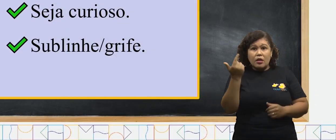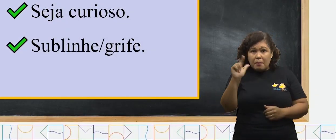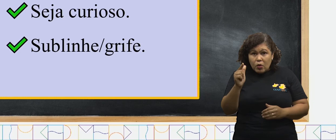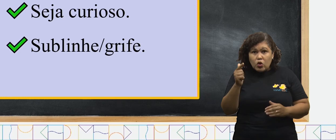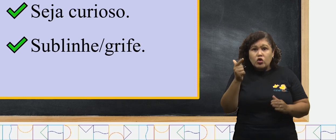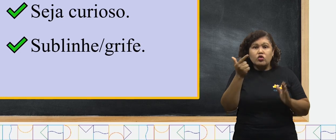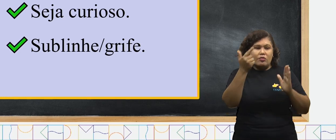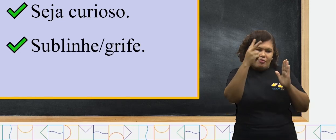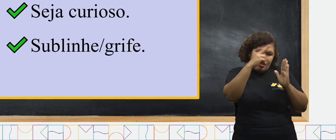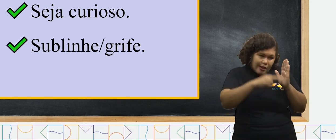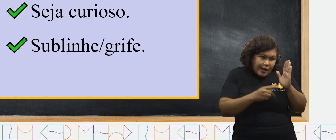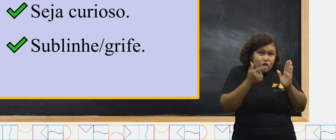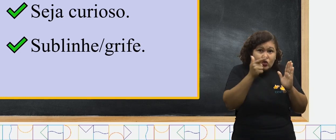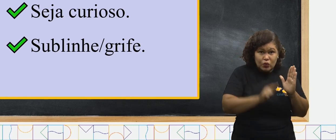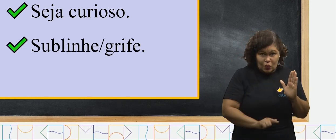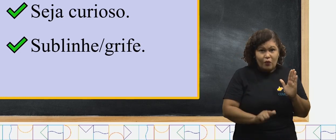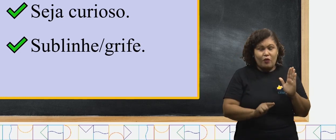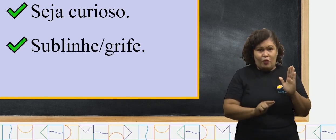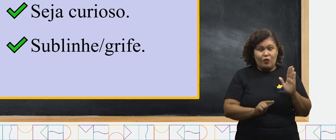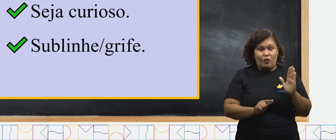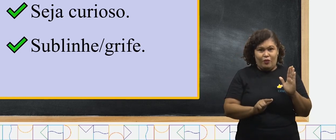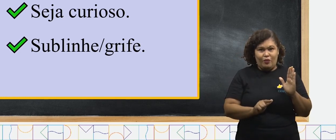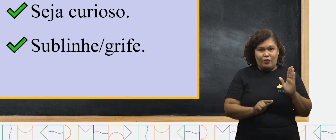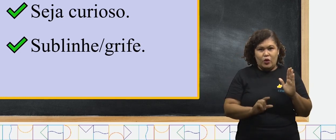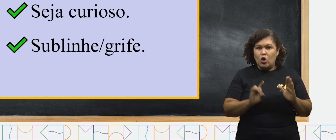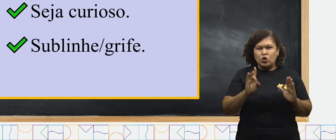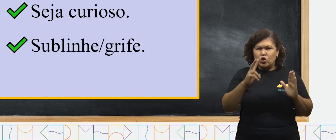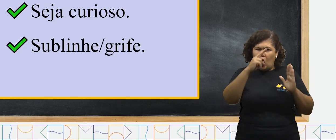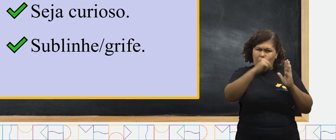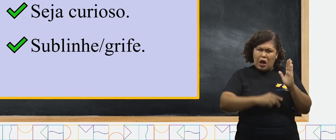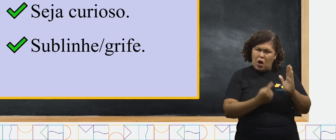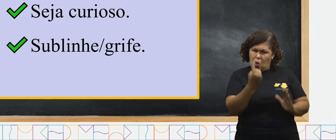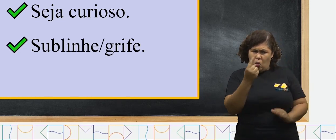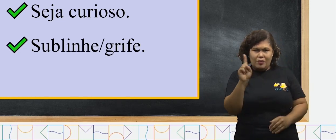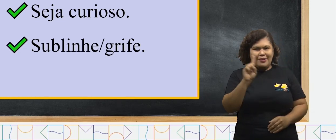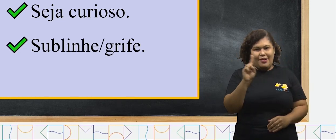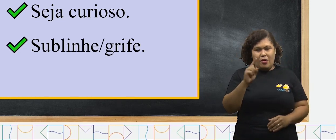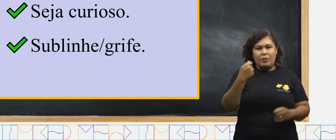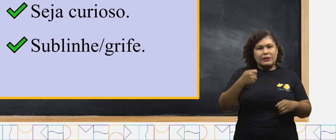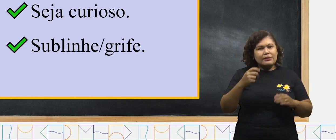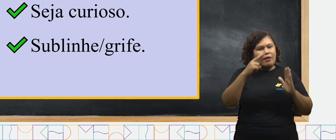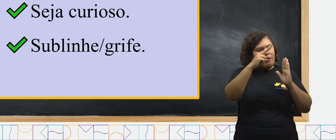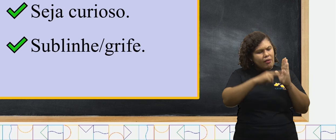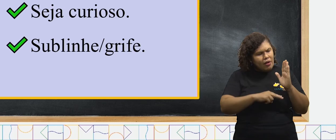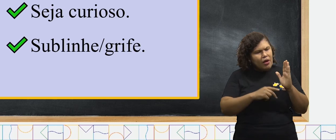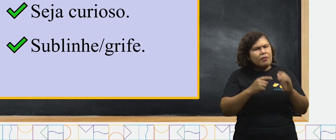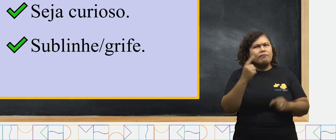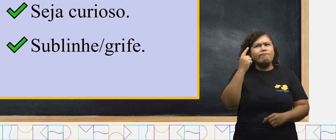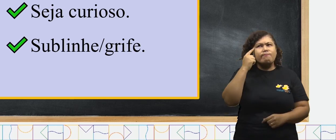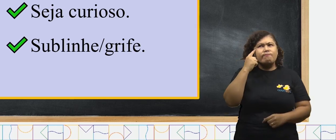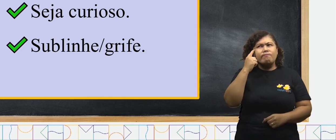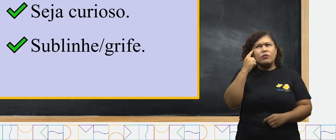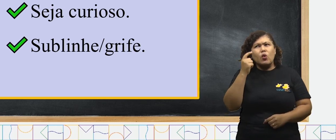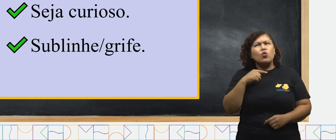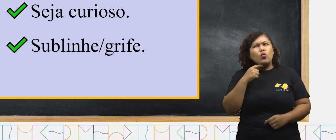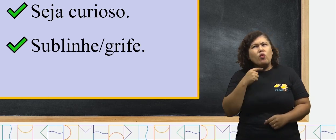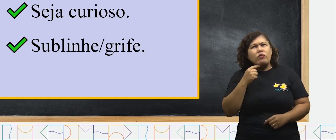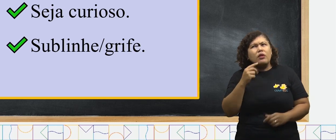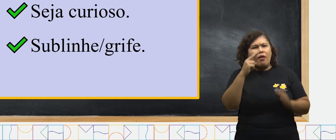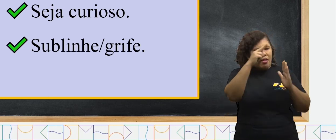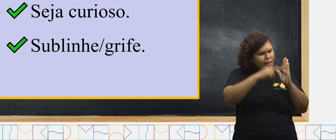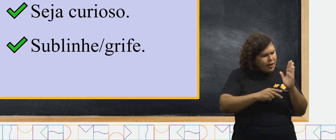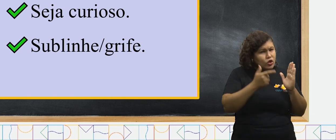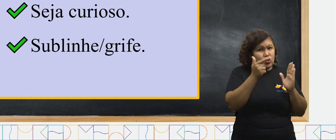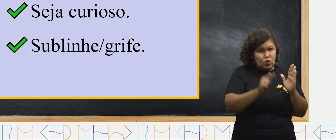releia. É muito importante fazer esse movimento. Volte ao parágrafo, se caso não entendeu. Não leia